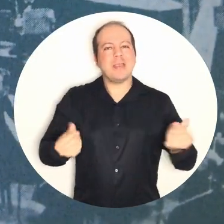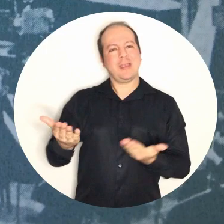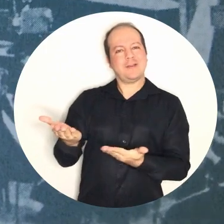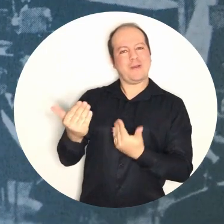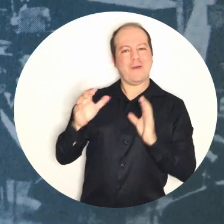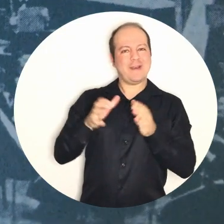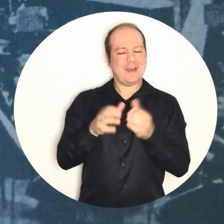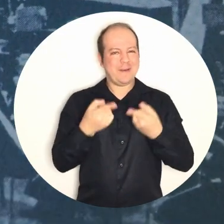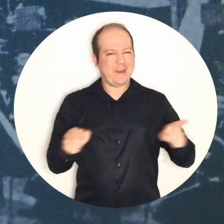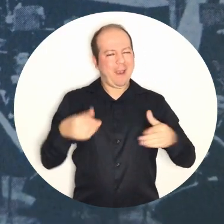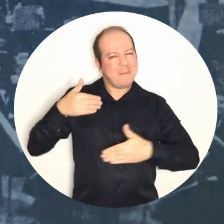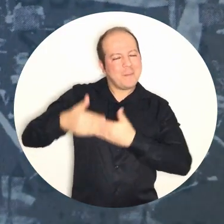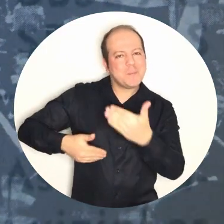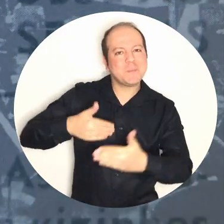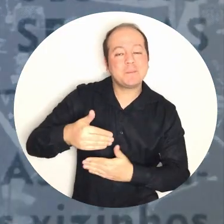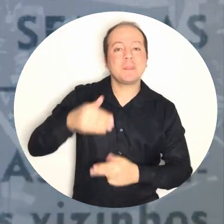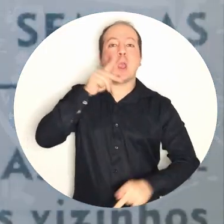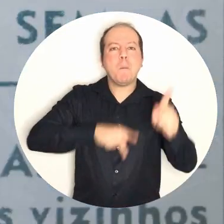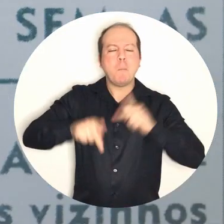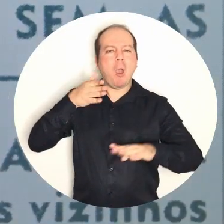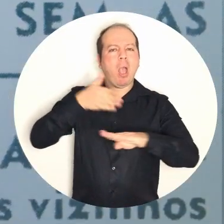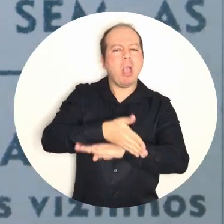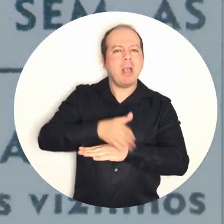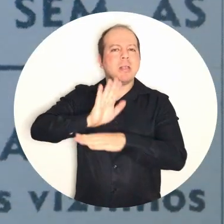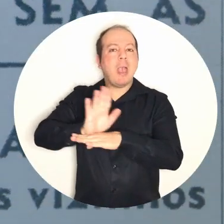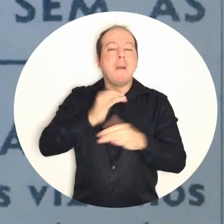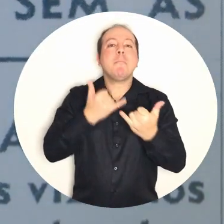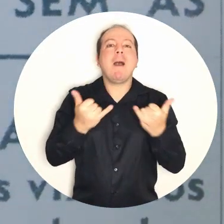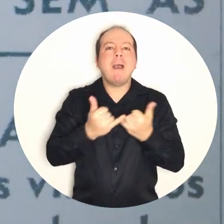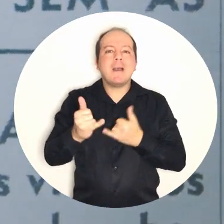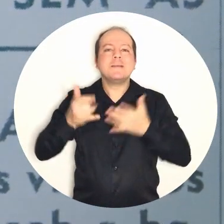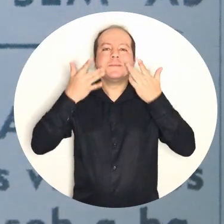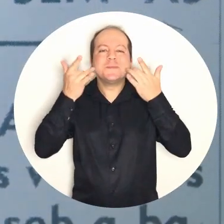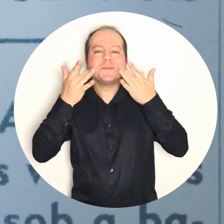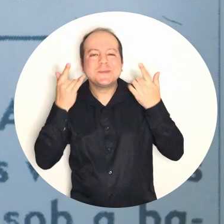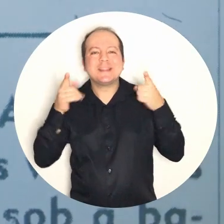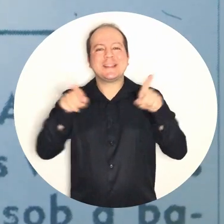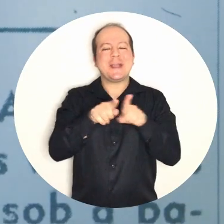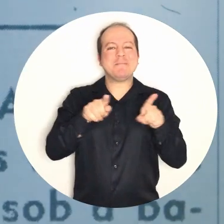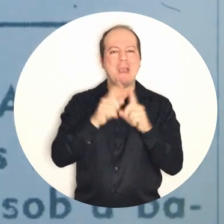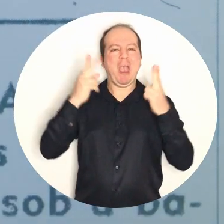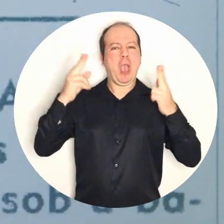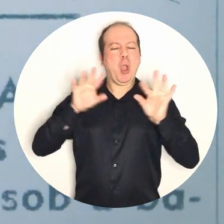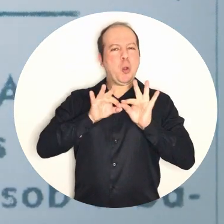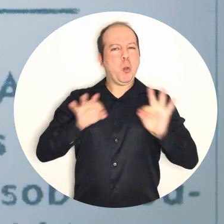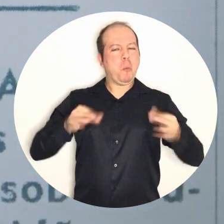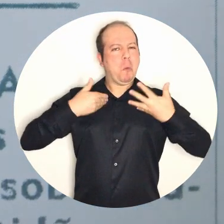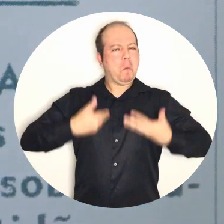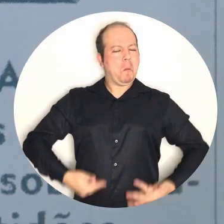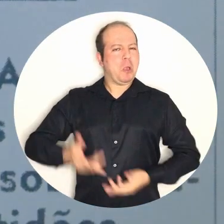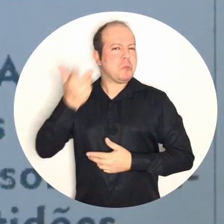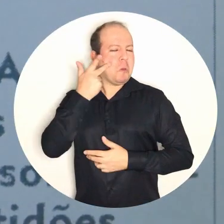orquestra jovem e moderna. O povo irá ao teatro como se fosse ao cinema, em trajes comuns, sem